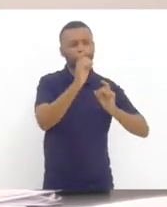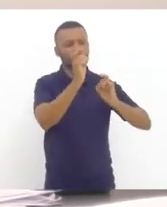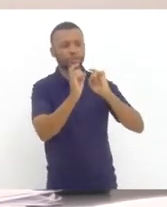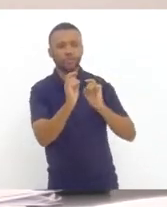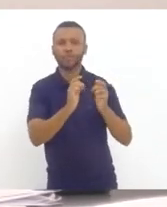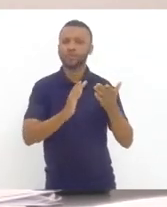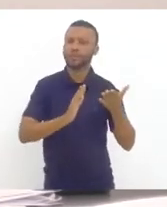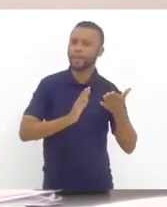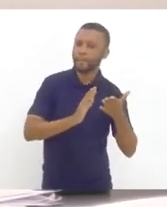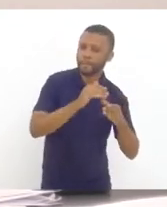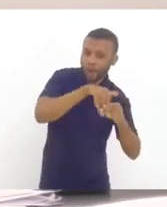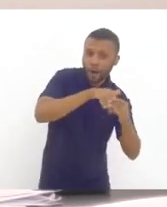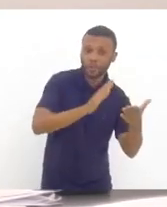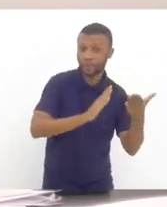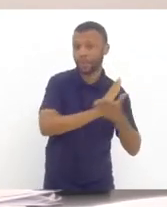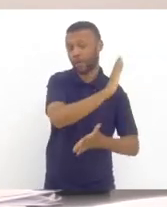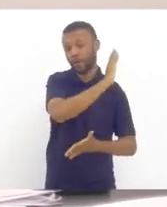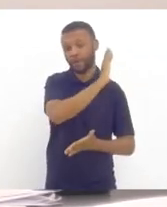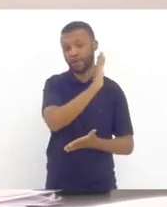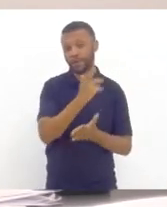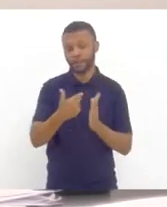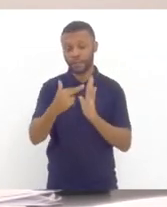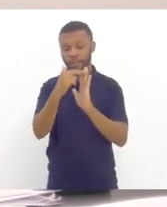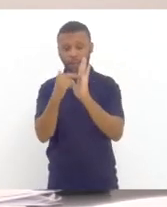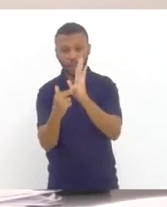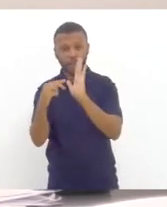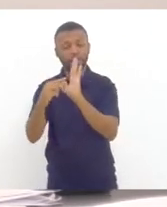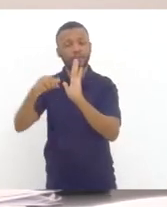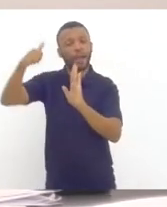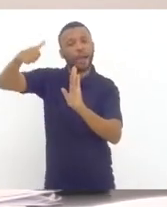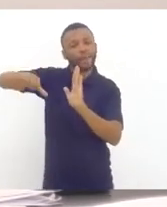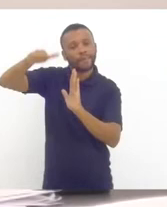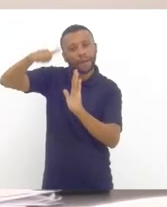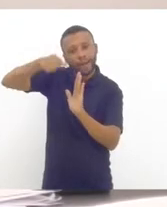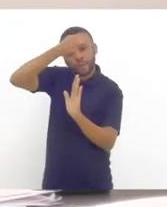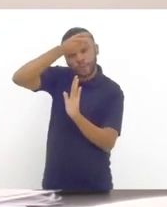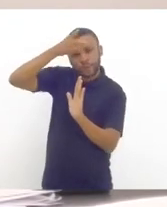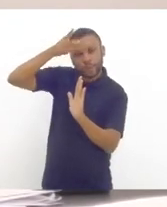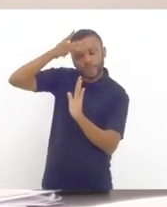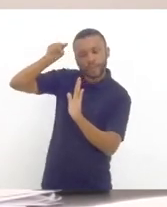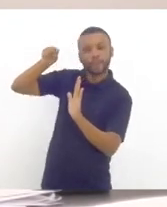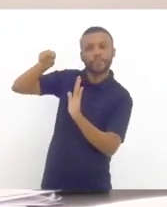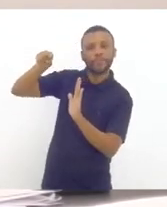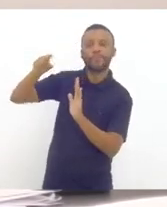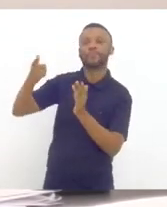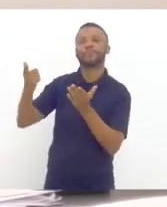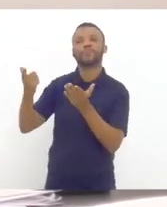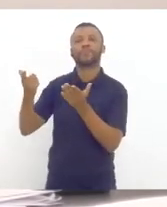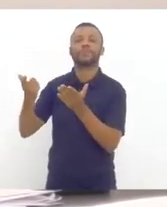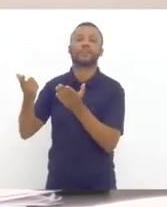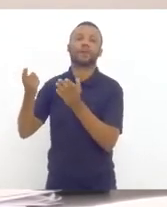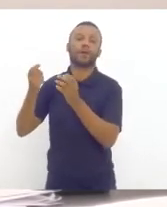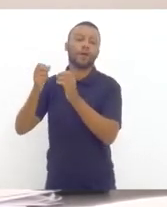critérios, avaliados pelo município, pelo Poder Executivo, venham com